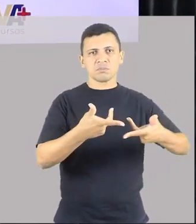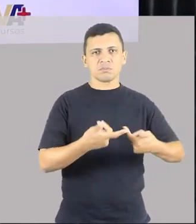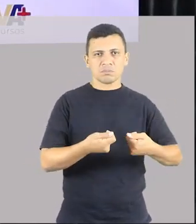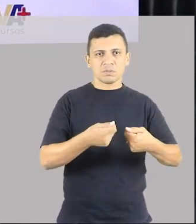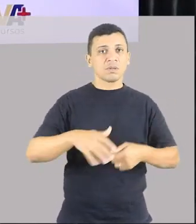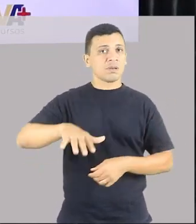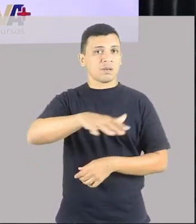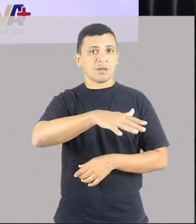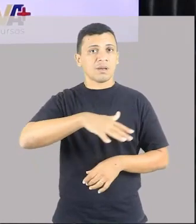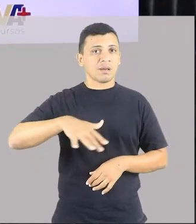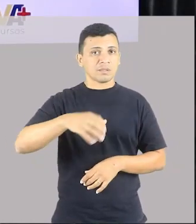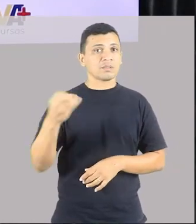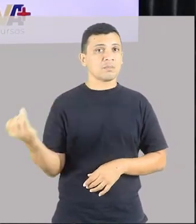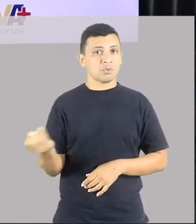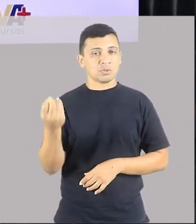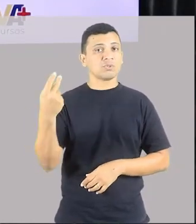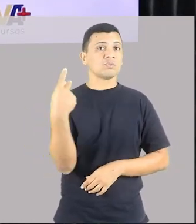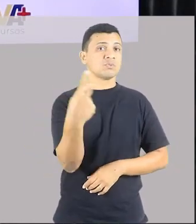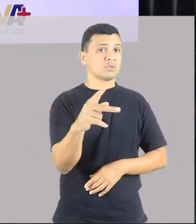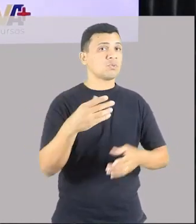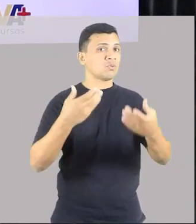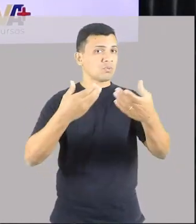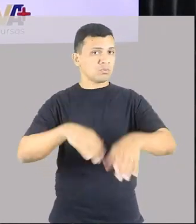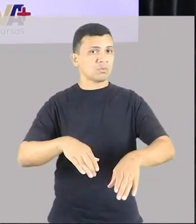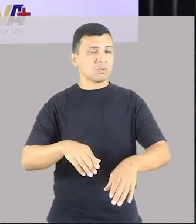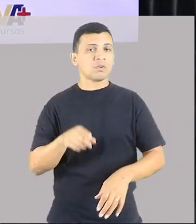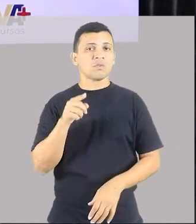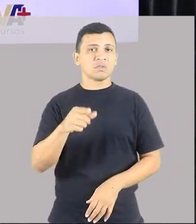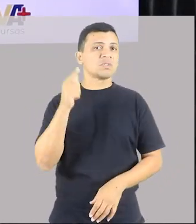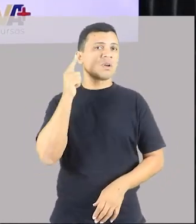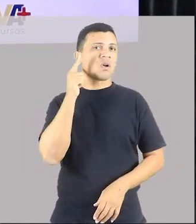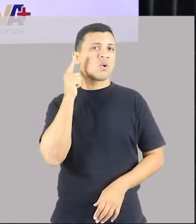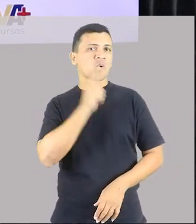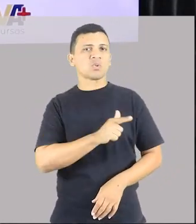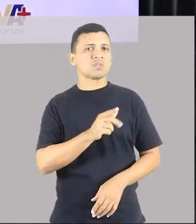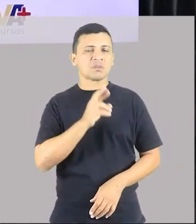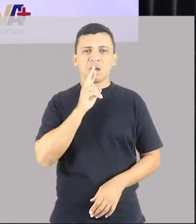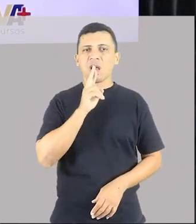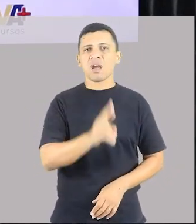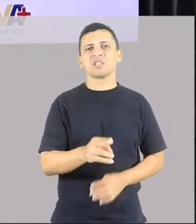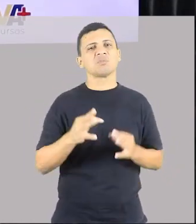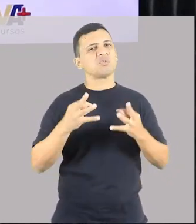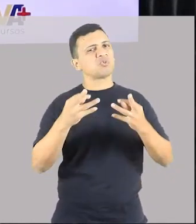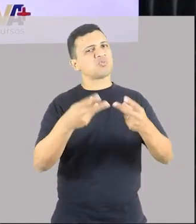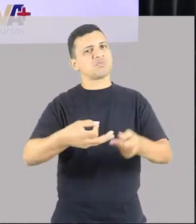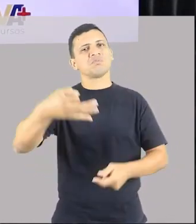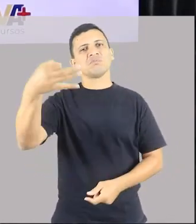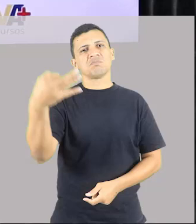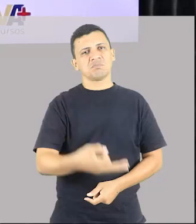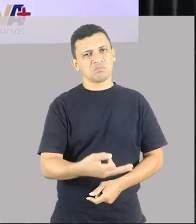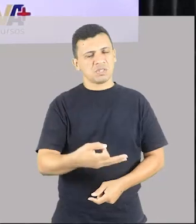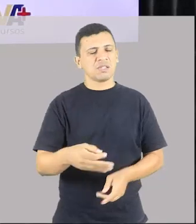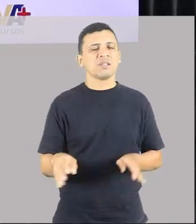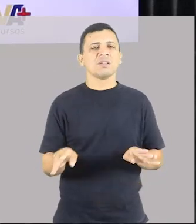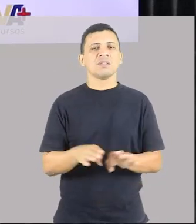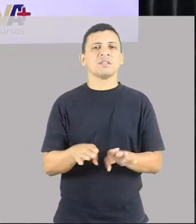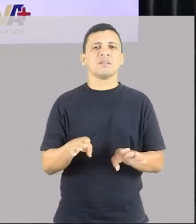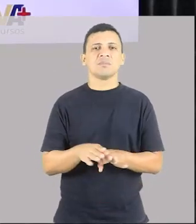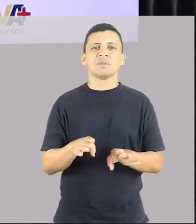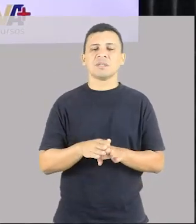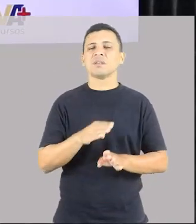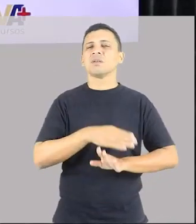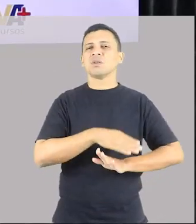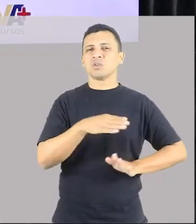áreas importantes do seu concurso, para que você consiga gabaritar a prova, para que você consiga contemplar toda a